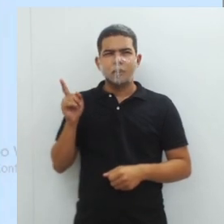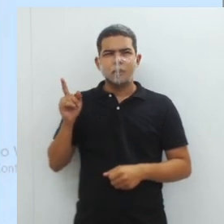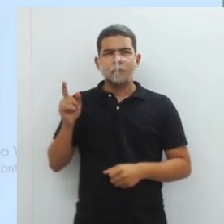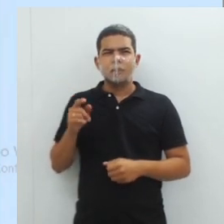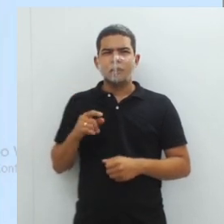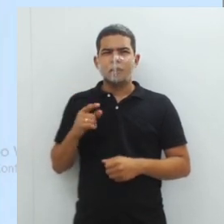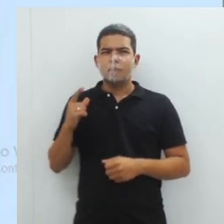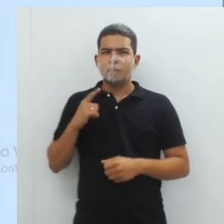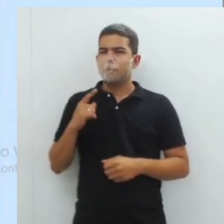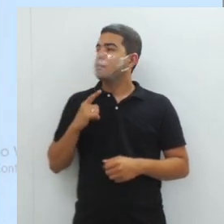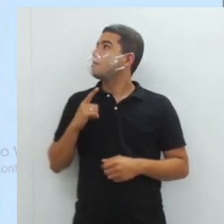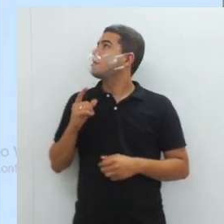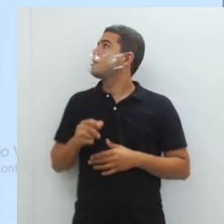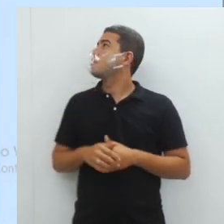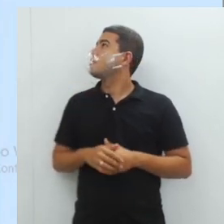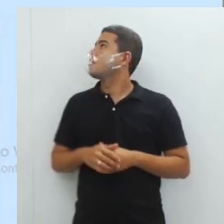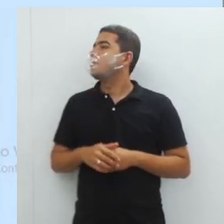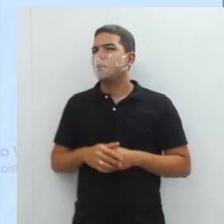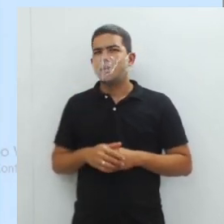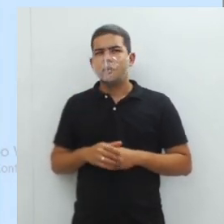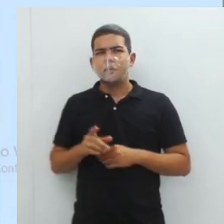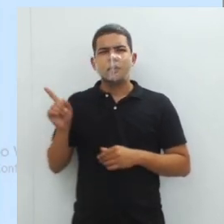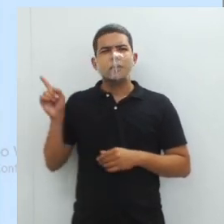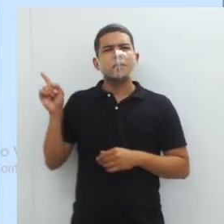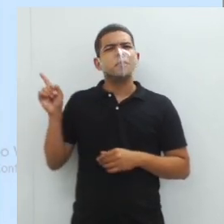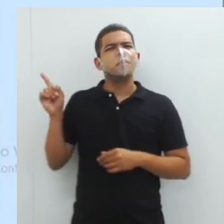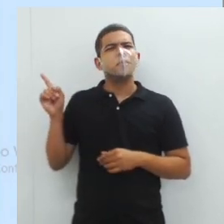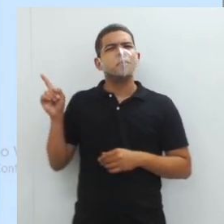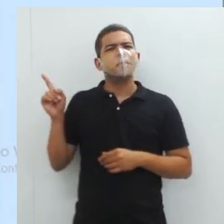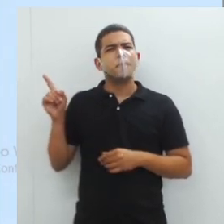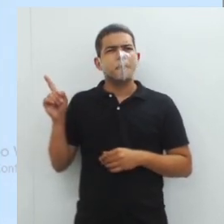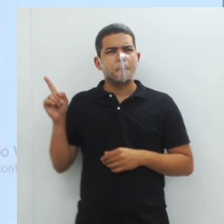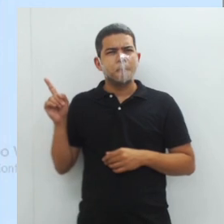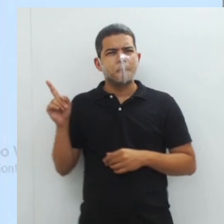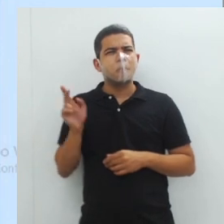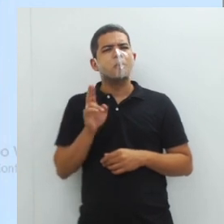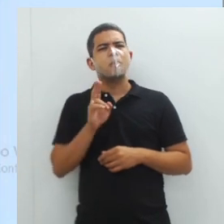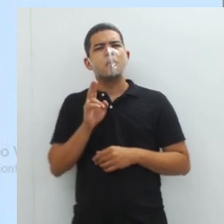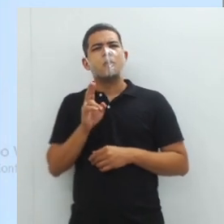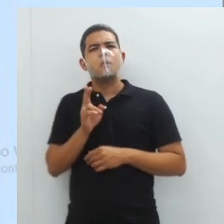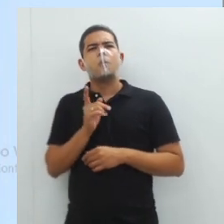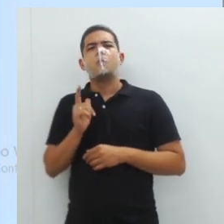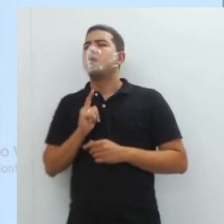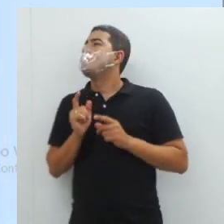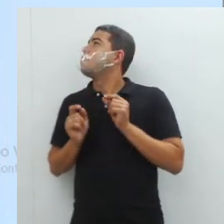aguentar temperaturas altas. E esse sapinho aqui, o Pleurodoma